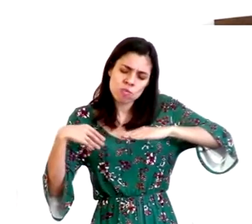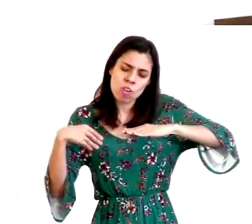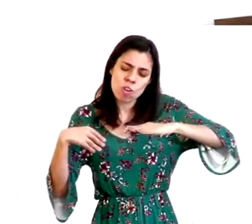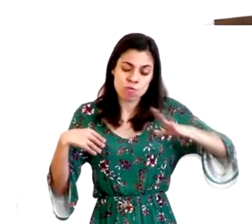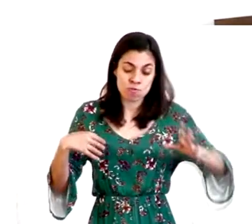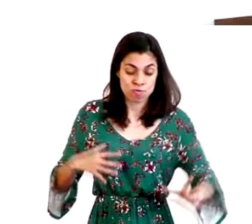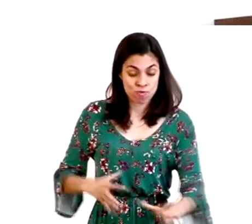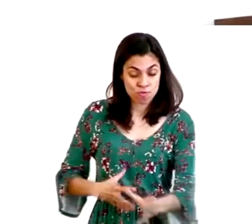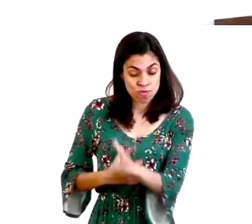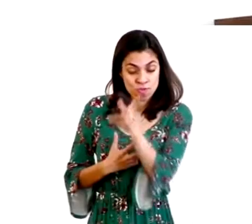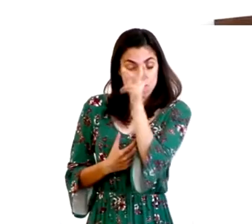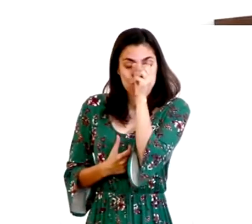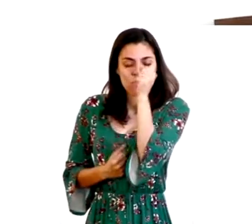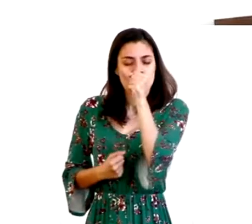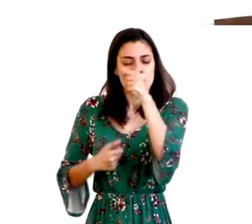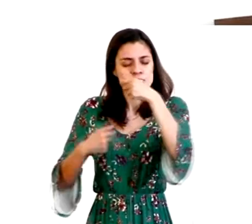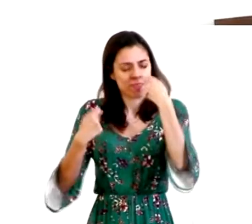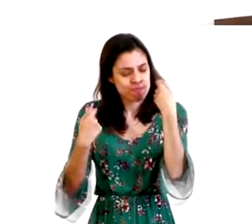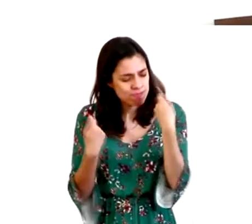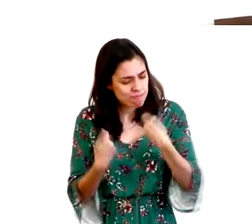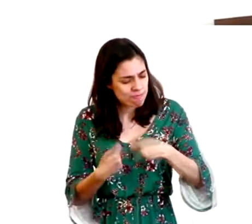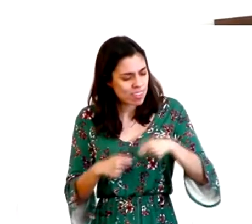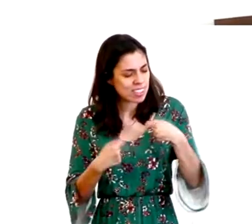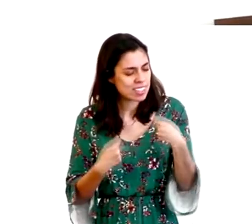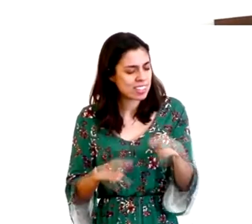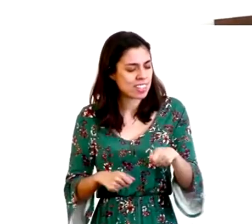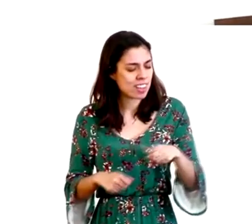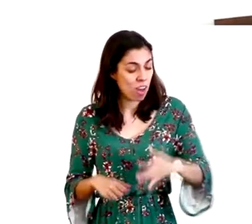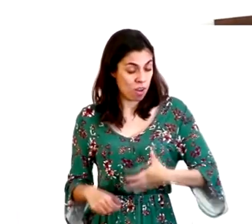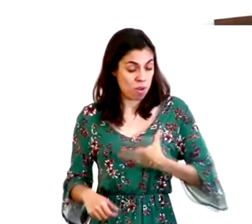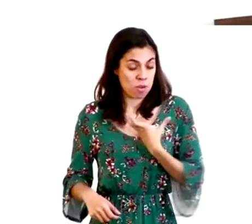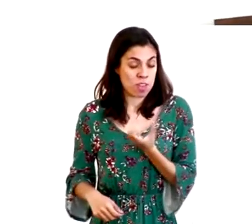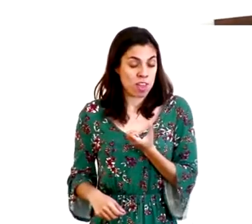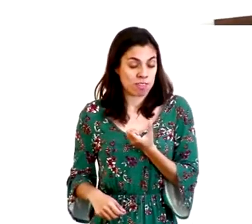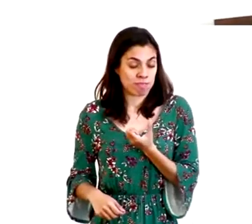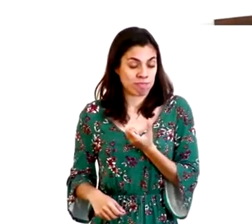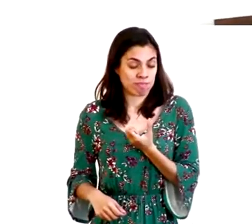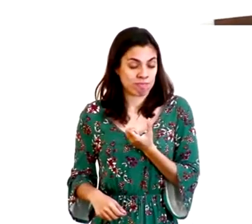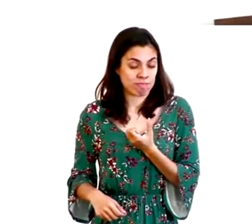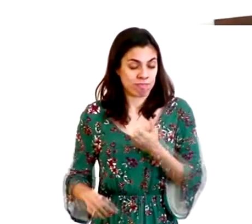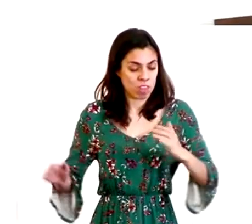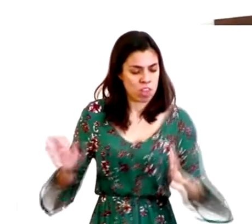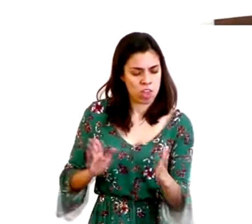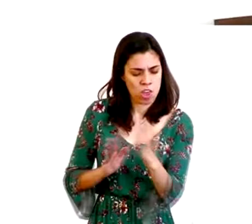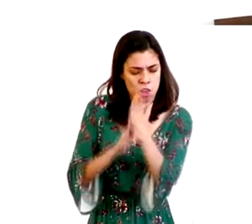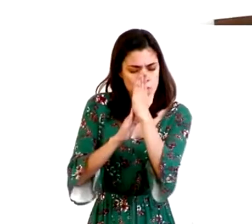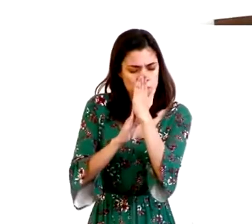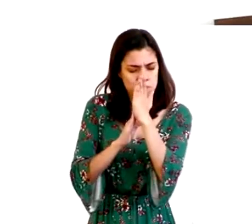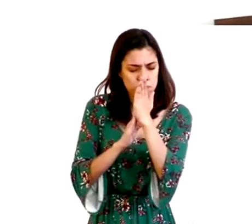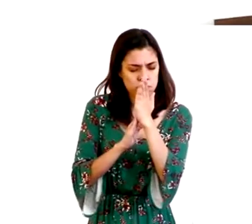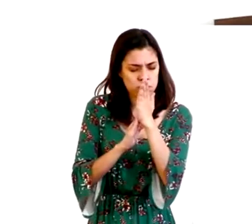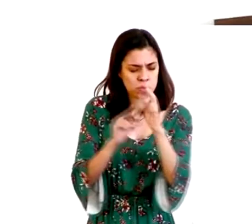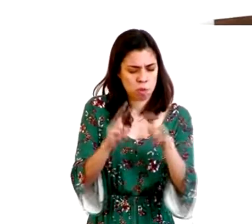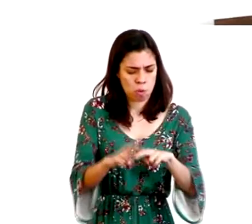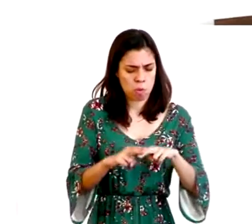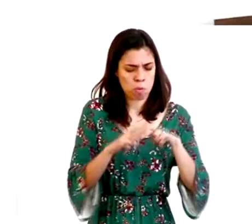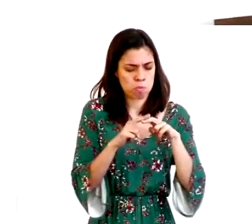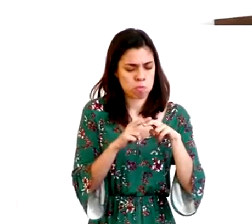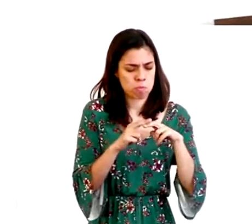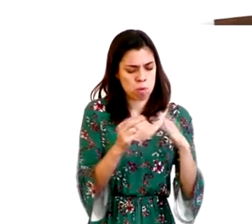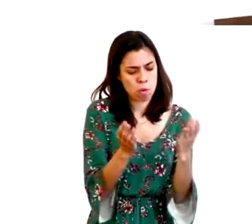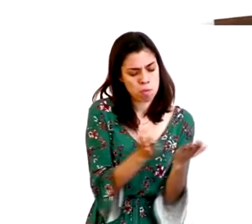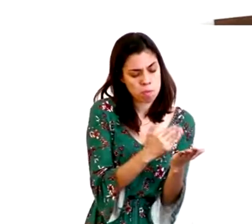animados, fortalecidos, encorajados, confrontados pela Tua palavra,